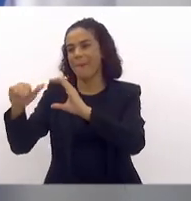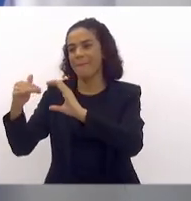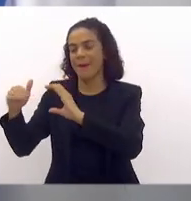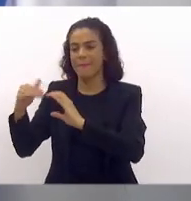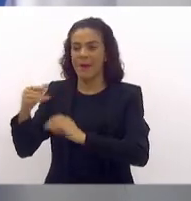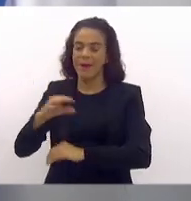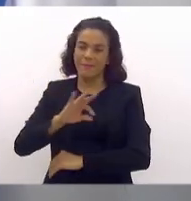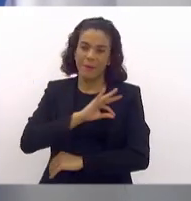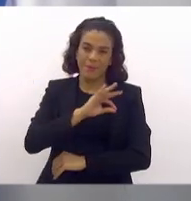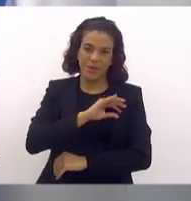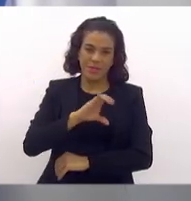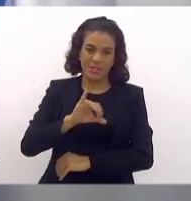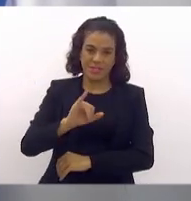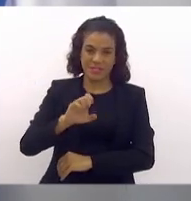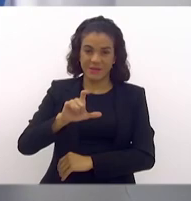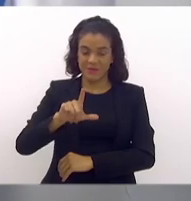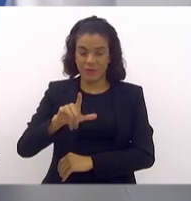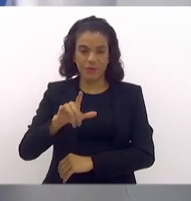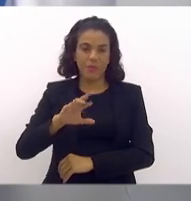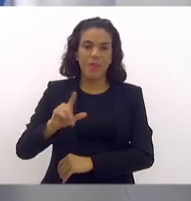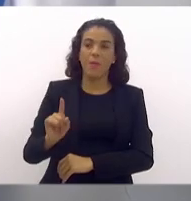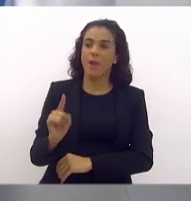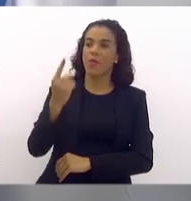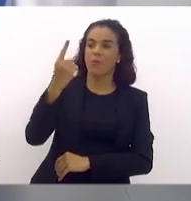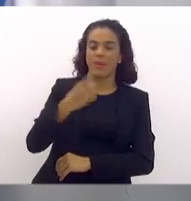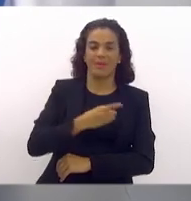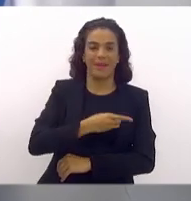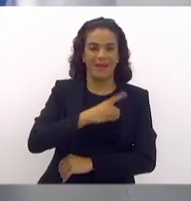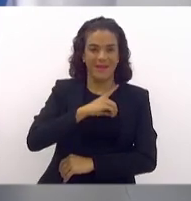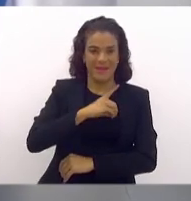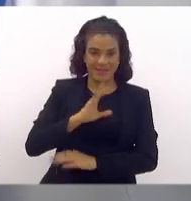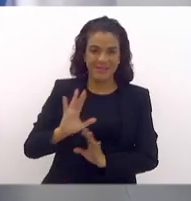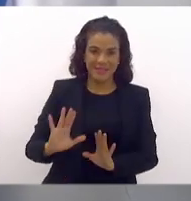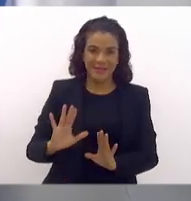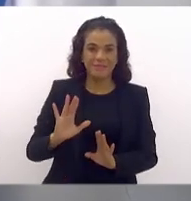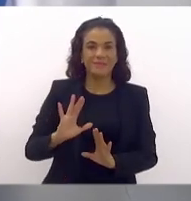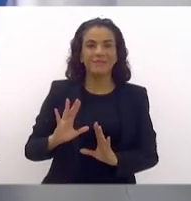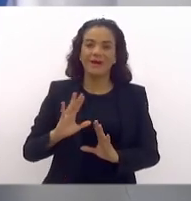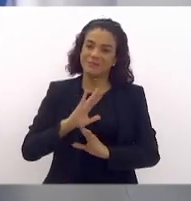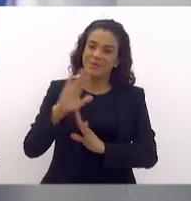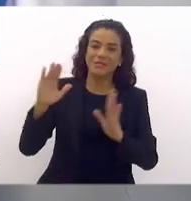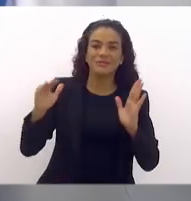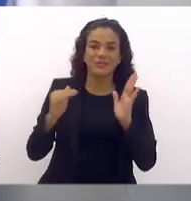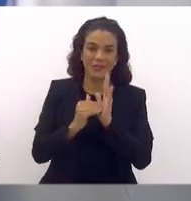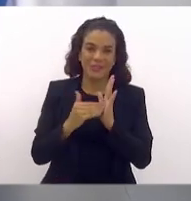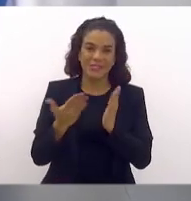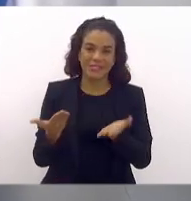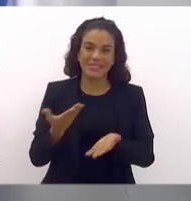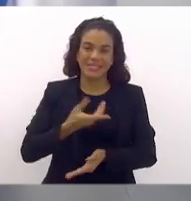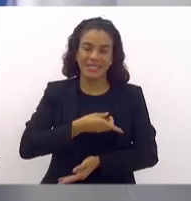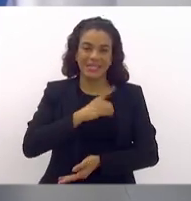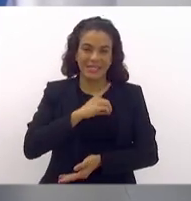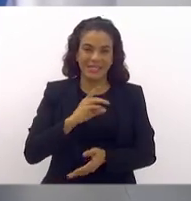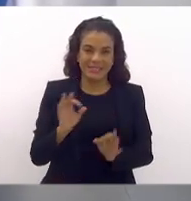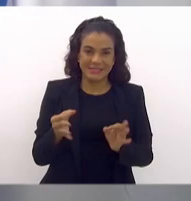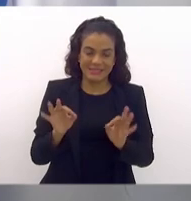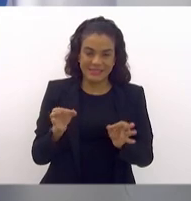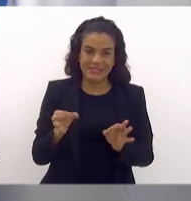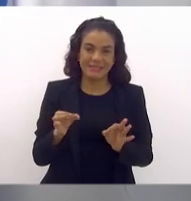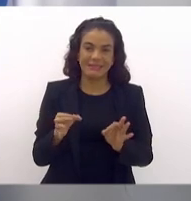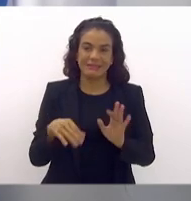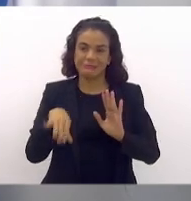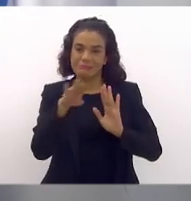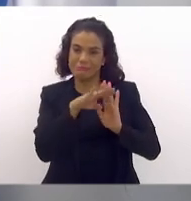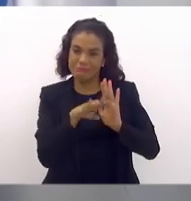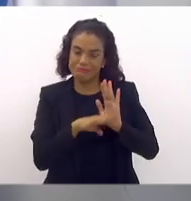as polícias civis, não necessariamente para a delegacia, mas para a polícia civil, então, com todo o critério de segurança